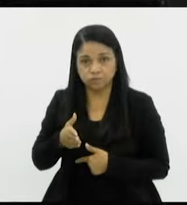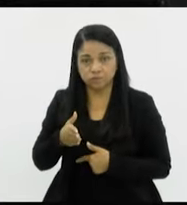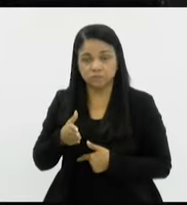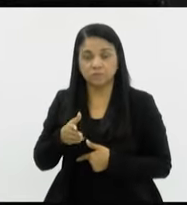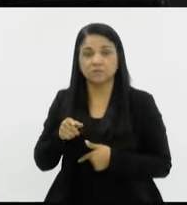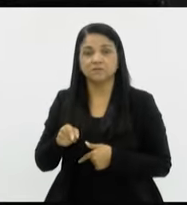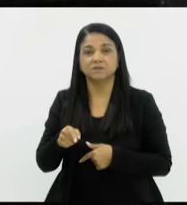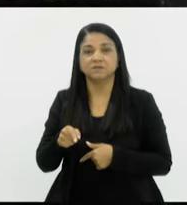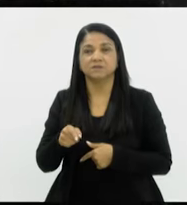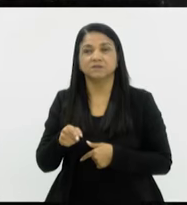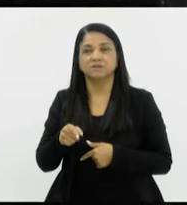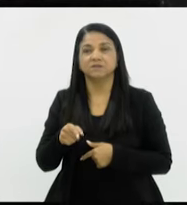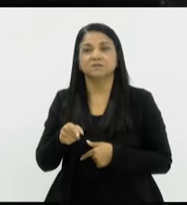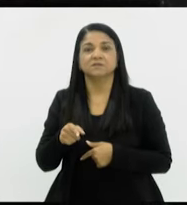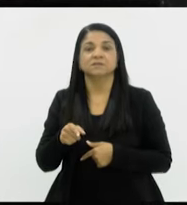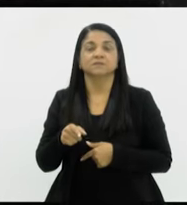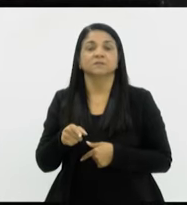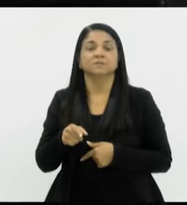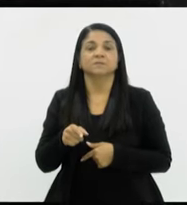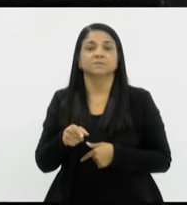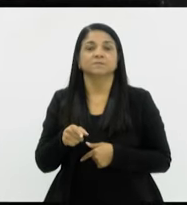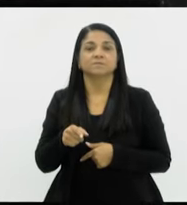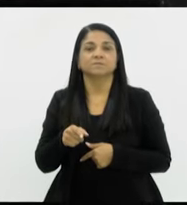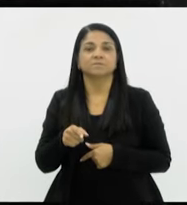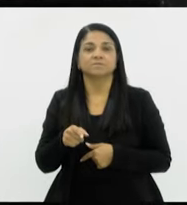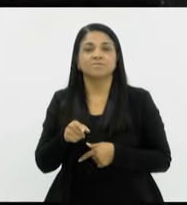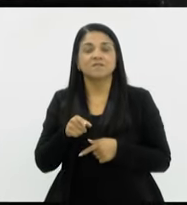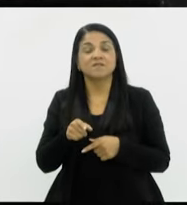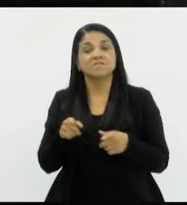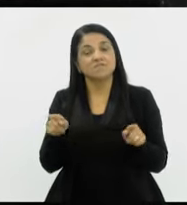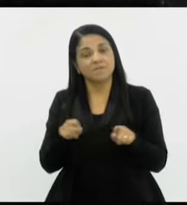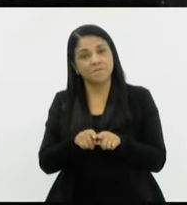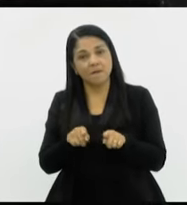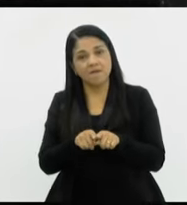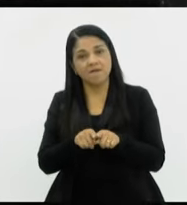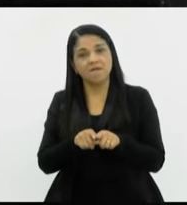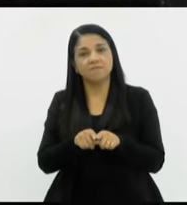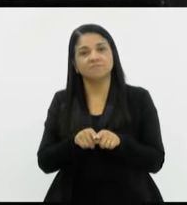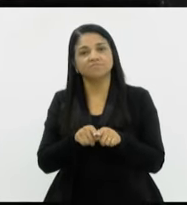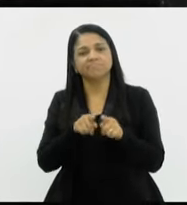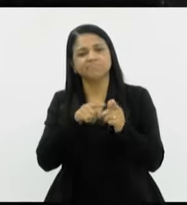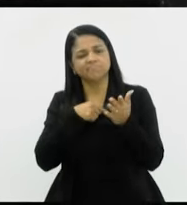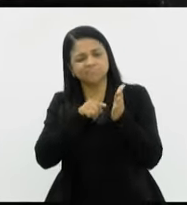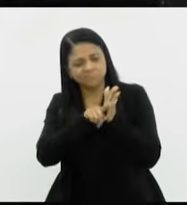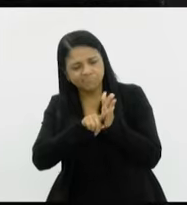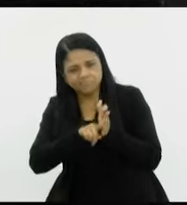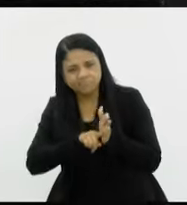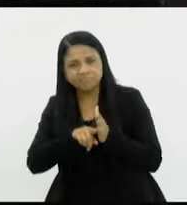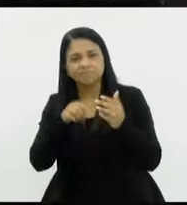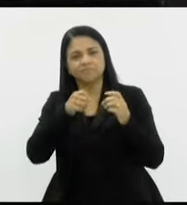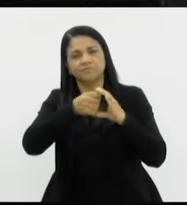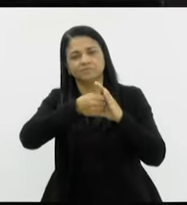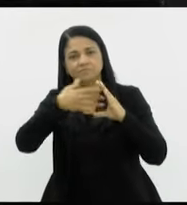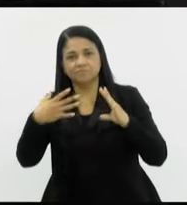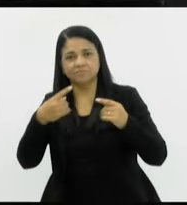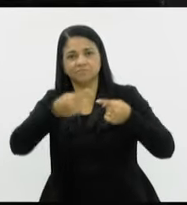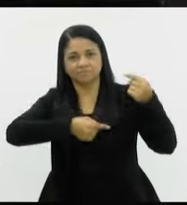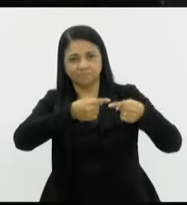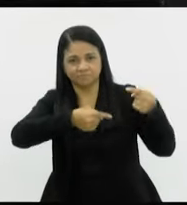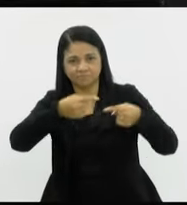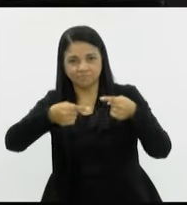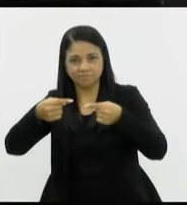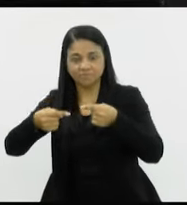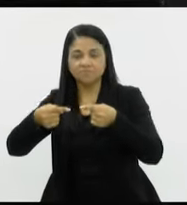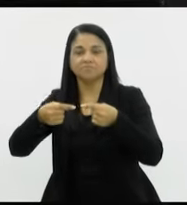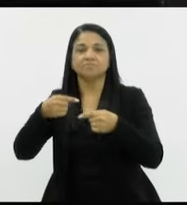Um chamado à ação para que a gente possa, inclusive, rever esses aspectos do debate econômico e fiscal do